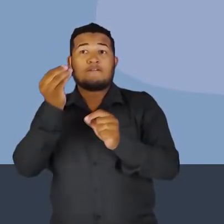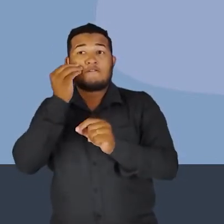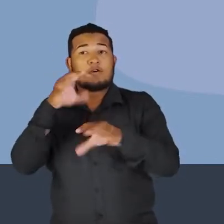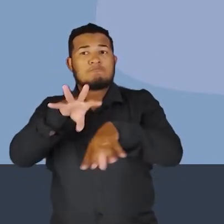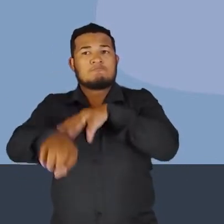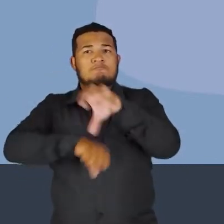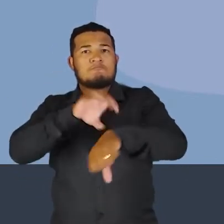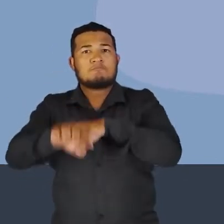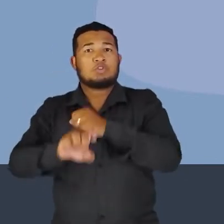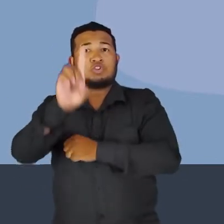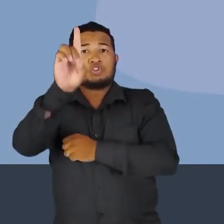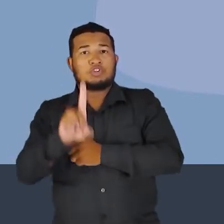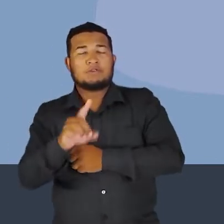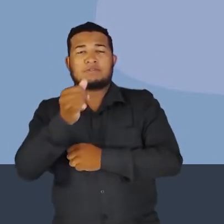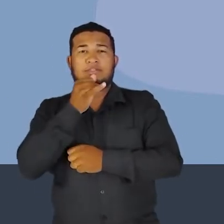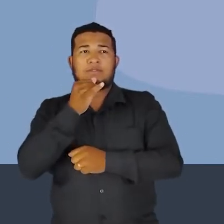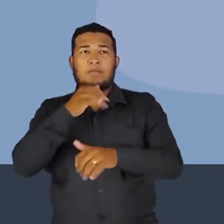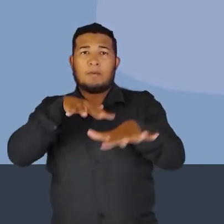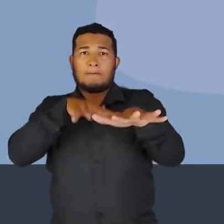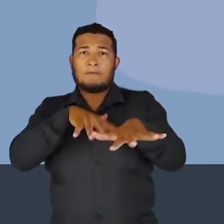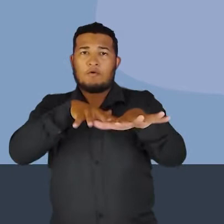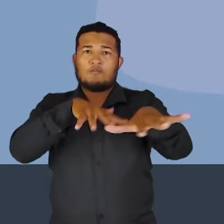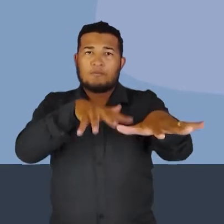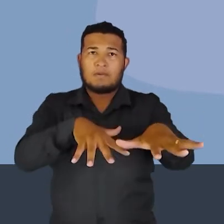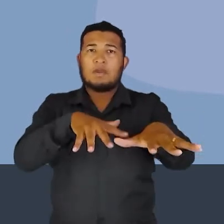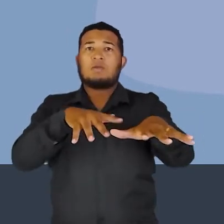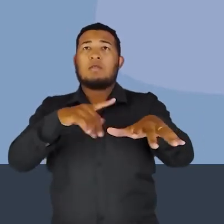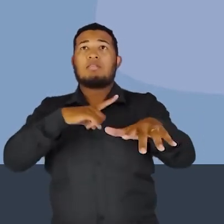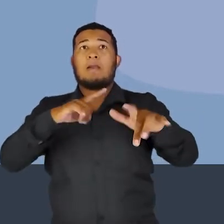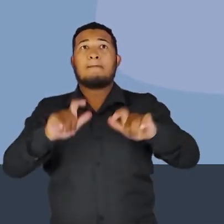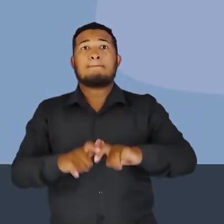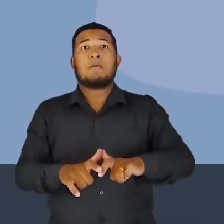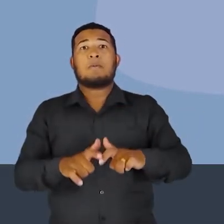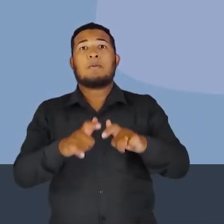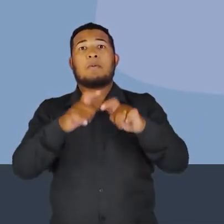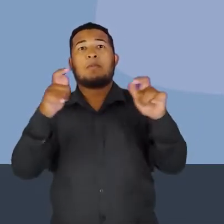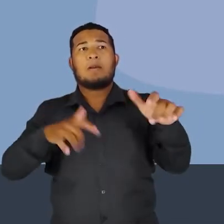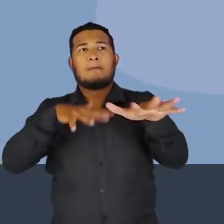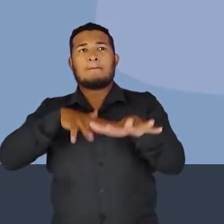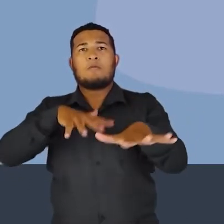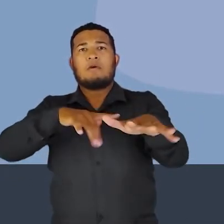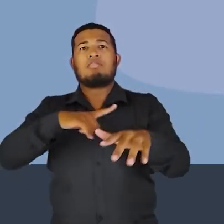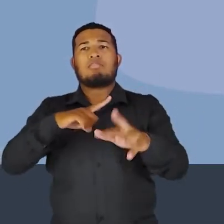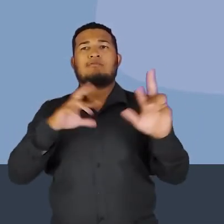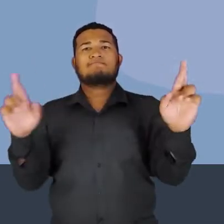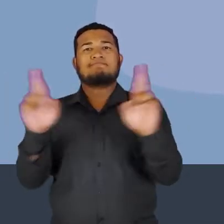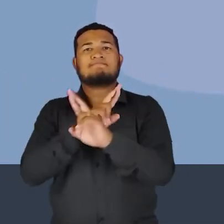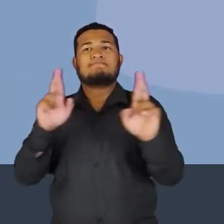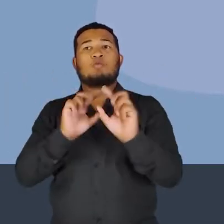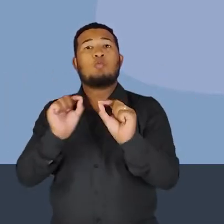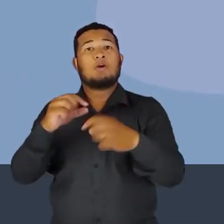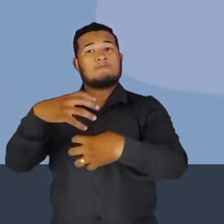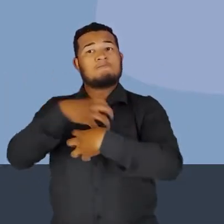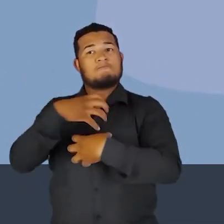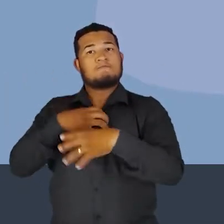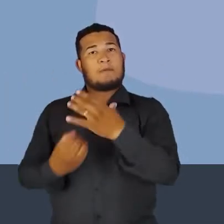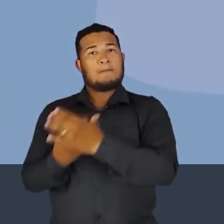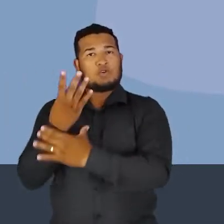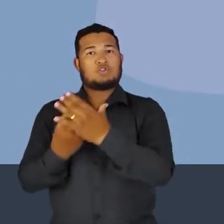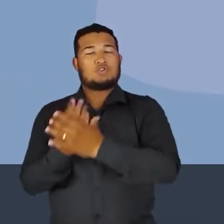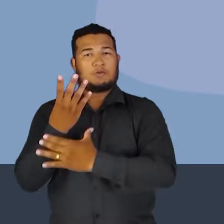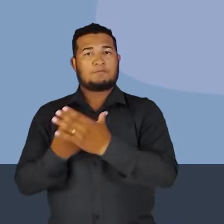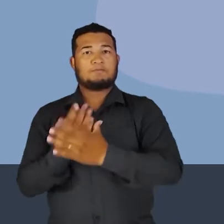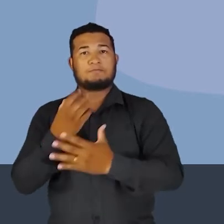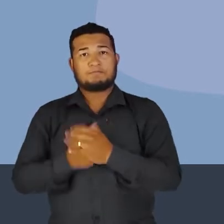direitos, como os movimentos grande parte desses movimentos tinha relação com esse modo de produção. Então, eu coloquei